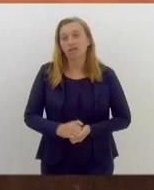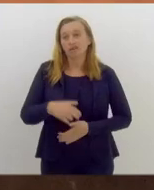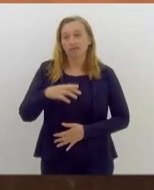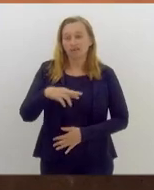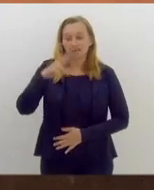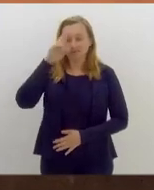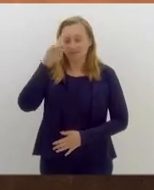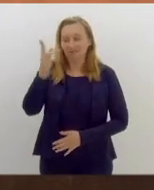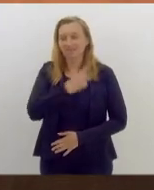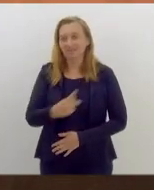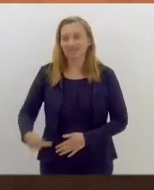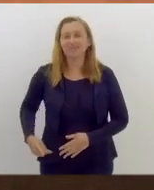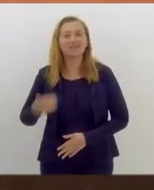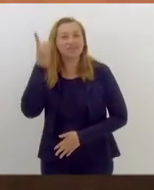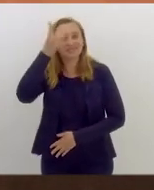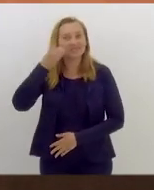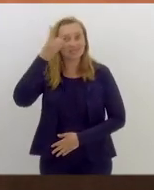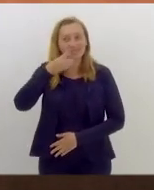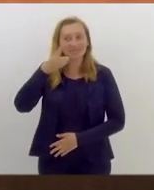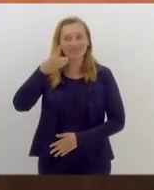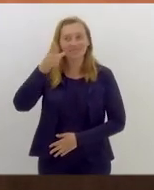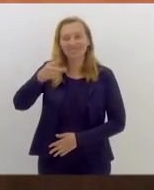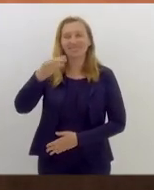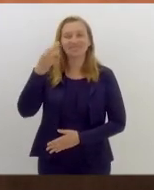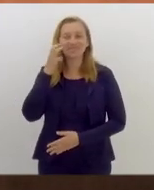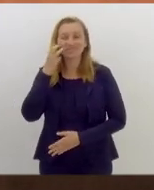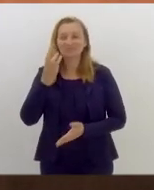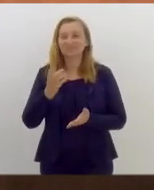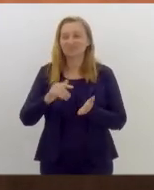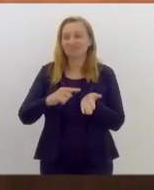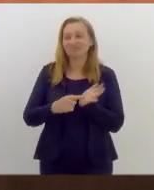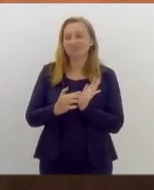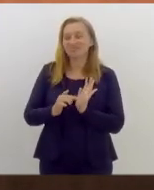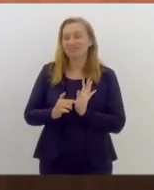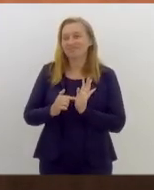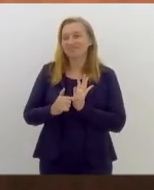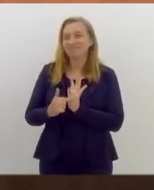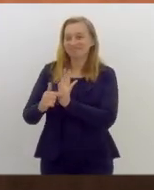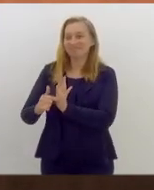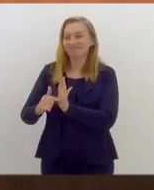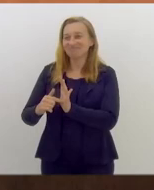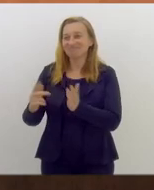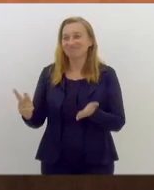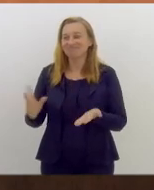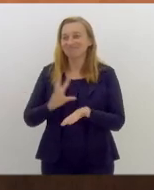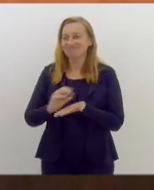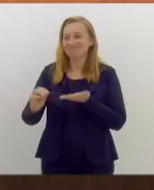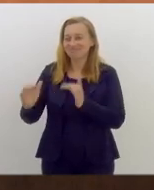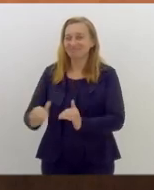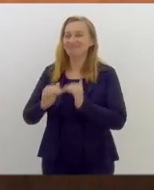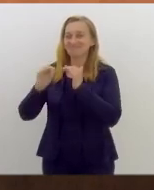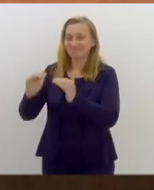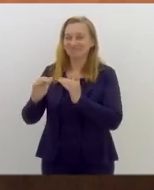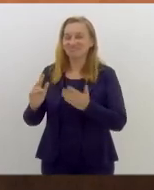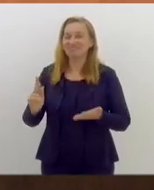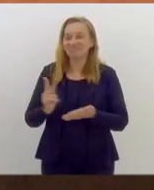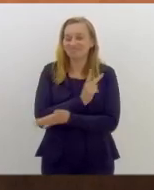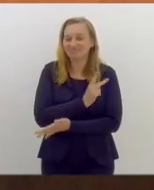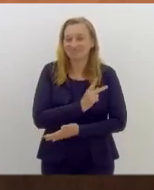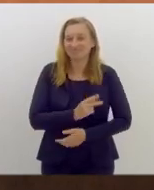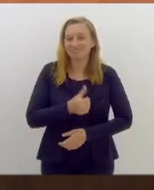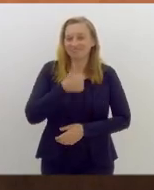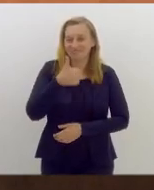Senhor presidente, deputado Valdec, a ata reflete com exatidão o ocorrido na